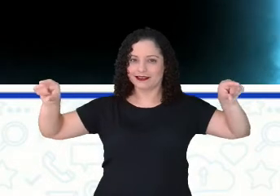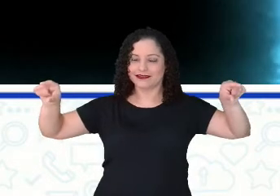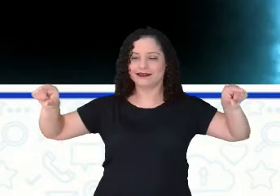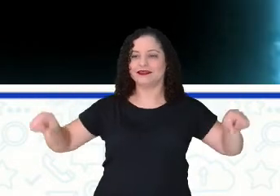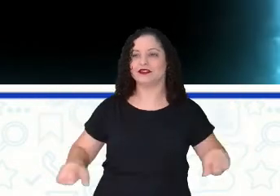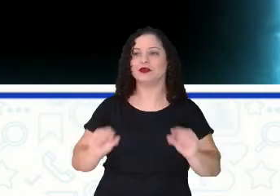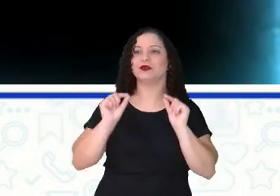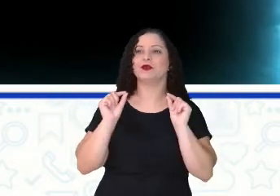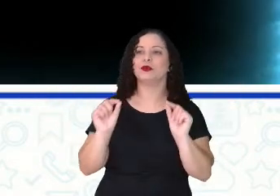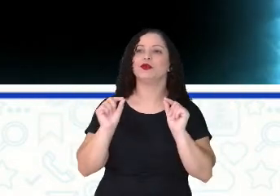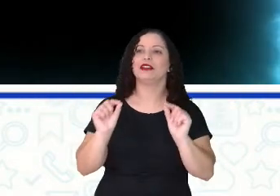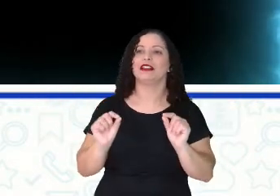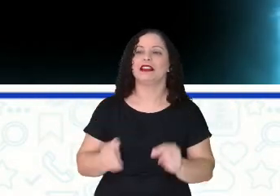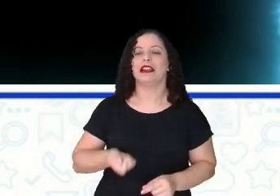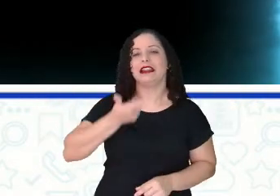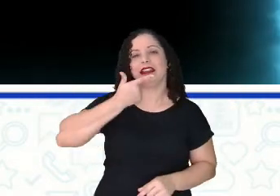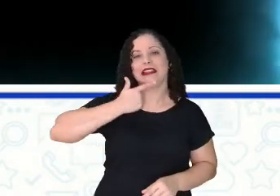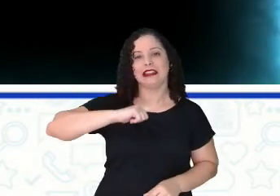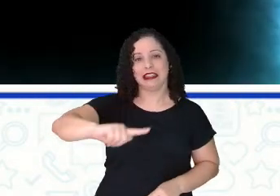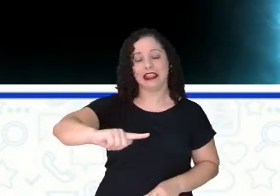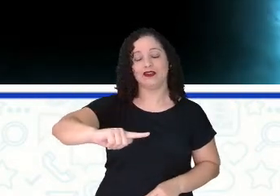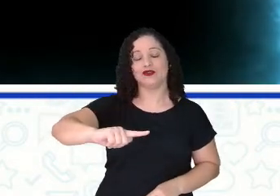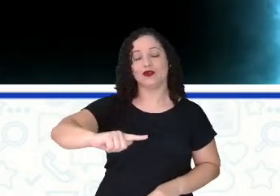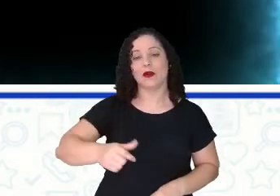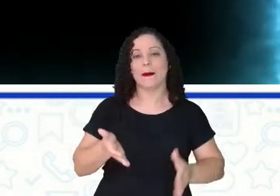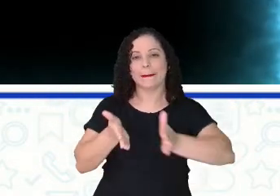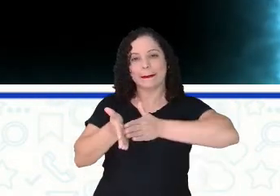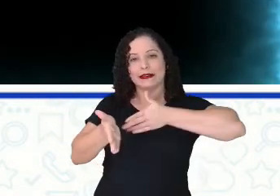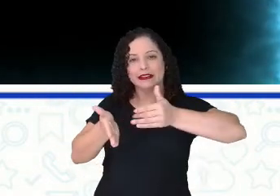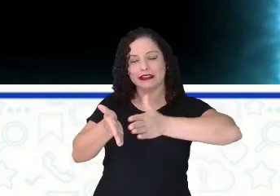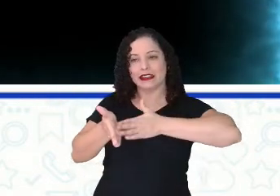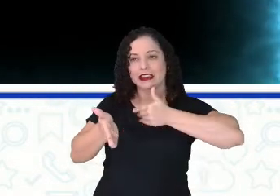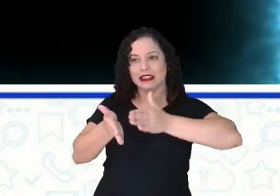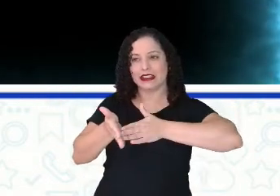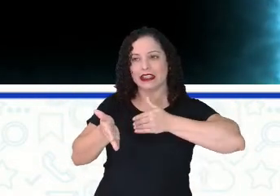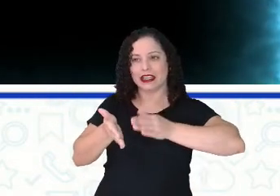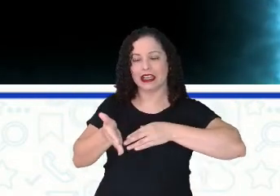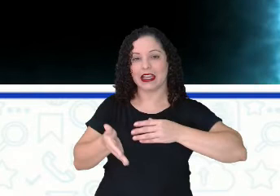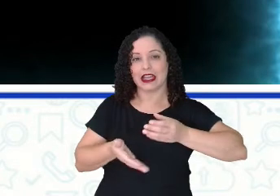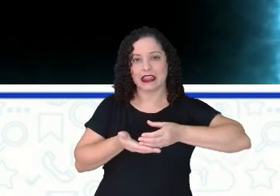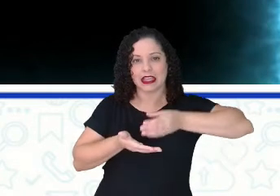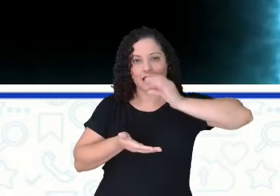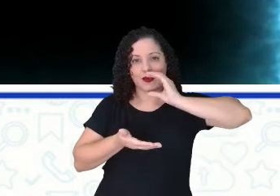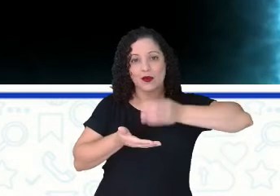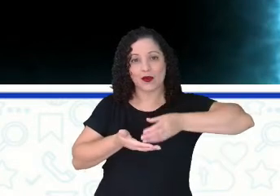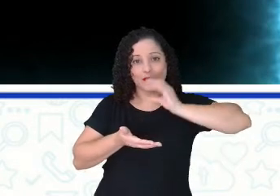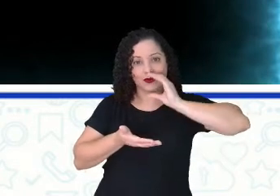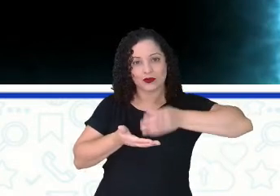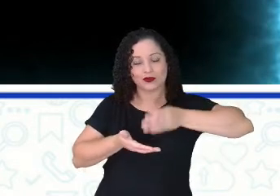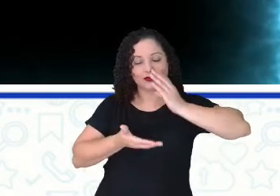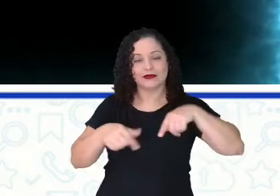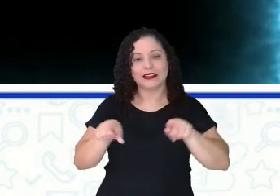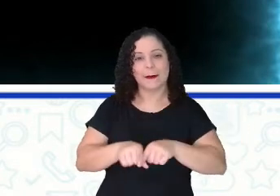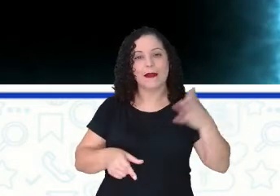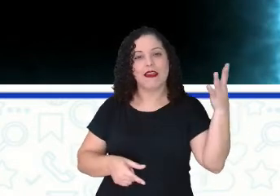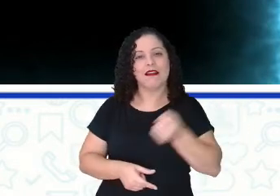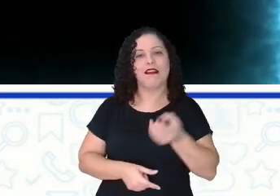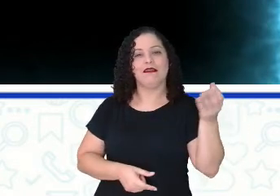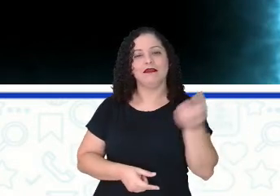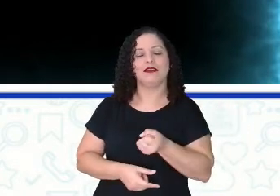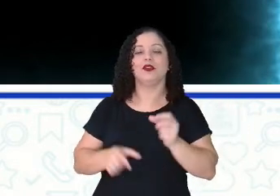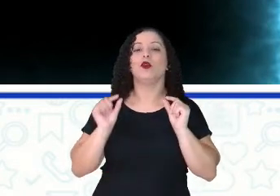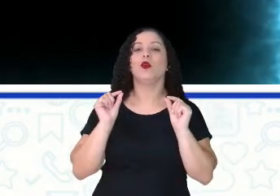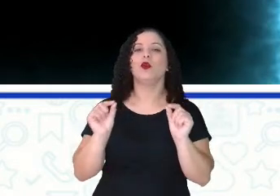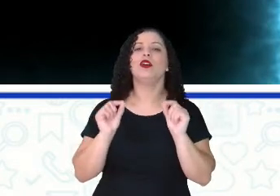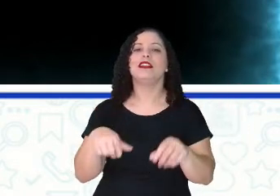questão aí, não é? Queijo, manteiga, iogurte e leite. E aí, são representados por qual hiperônimo?